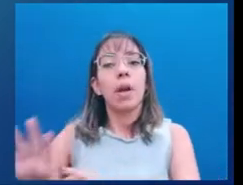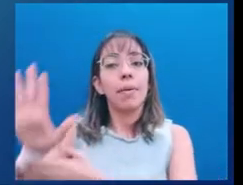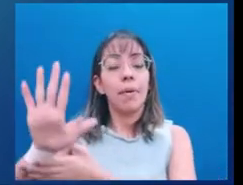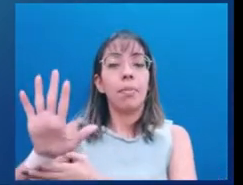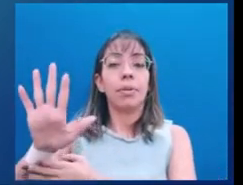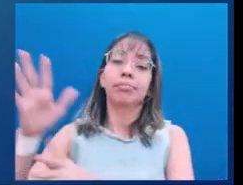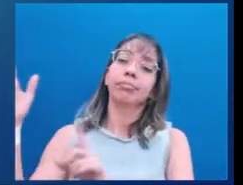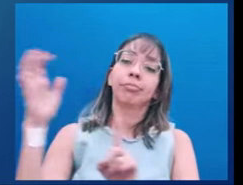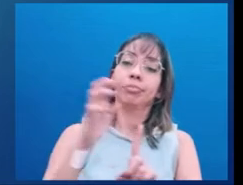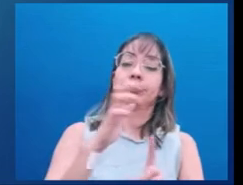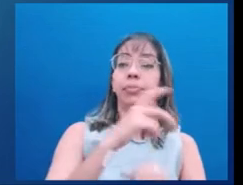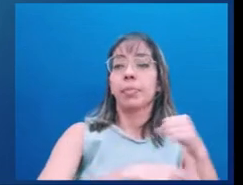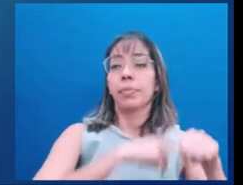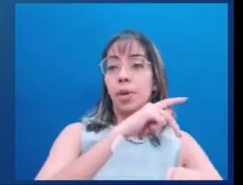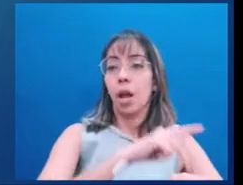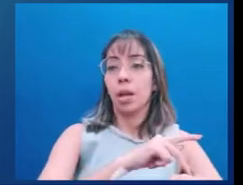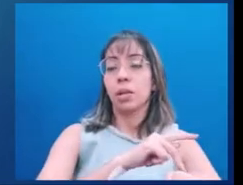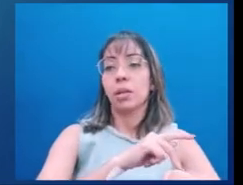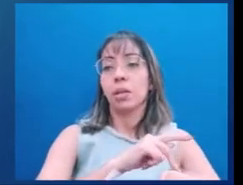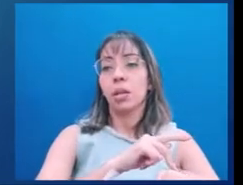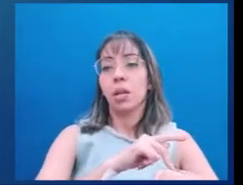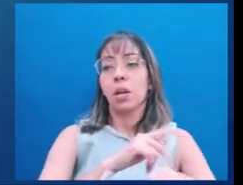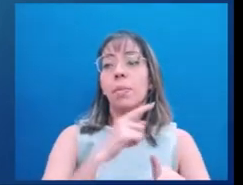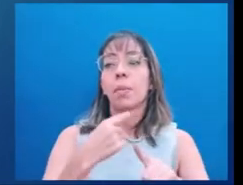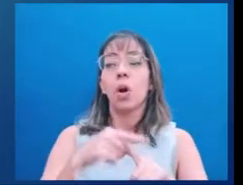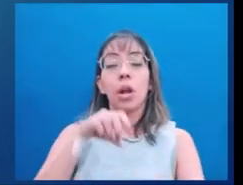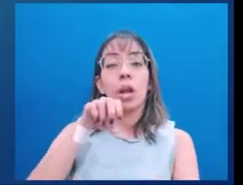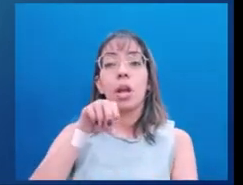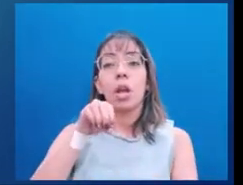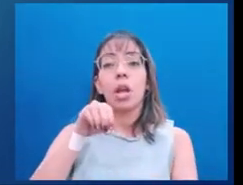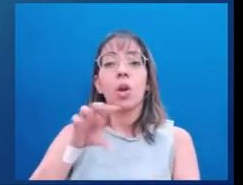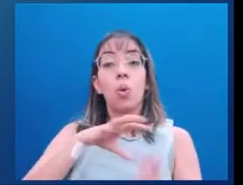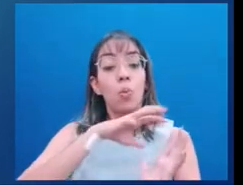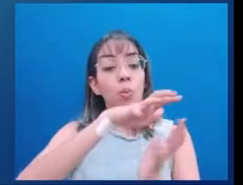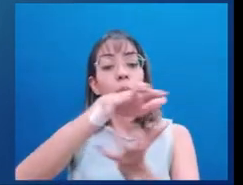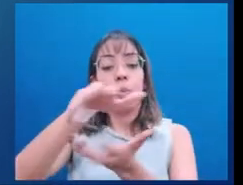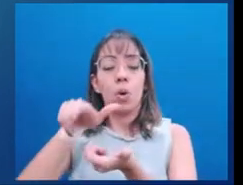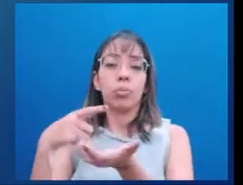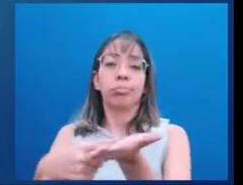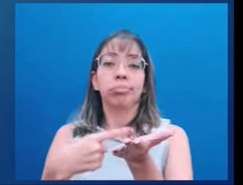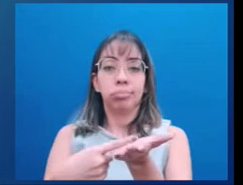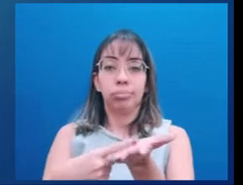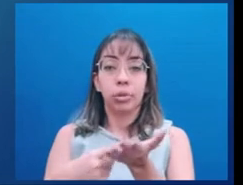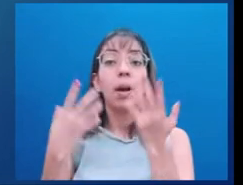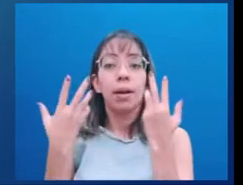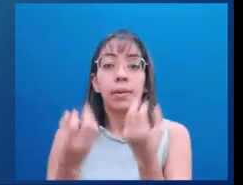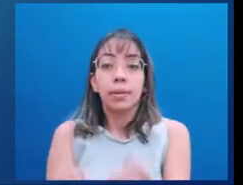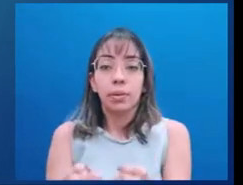Europeia um novo sistema de classificação e rotulagem de produtos químicos, baseado no Sistema Mundial Harmonizado das Nações Unidas.